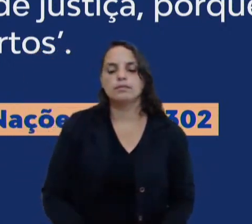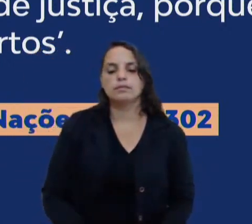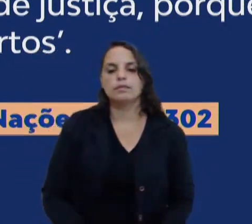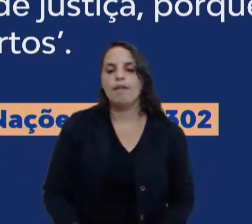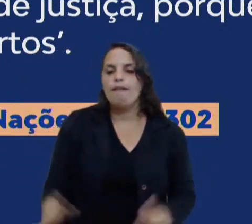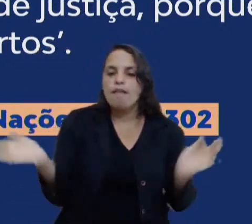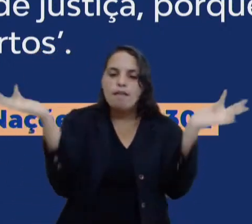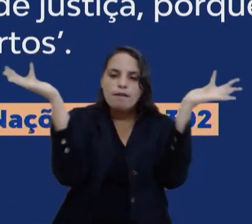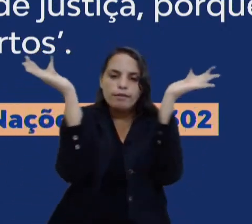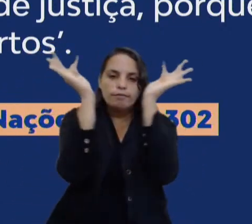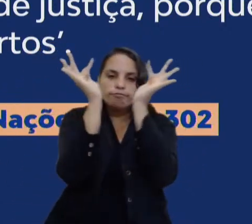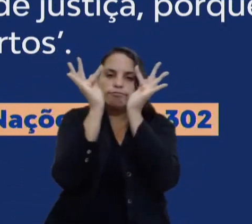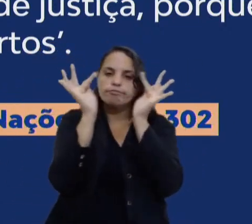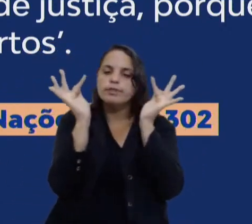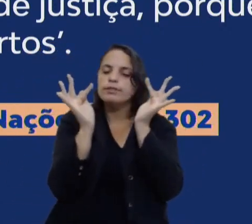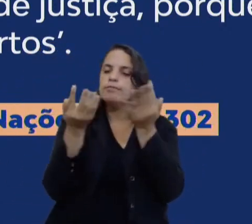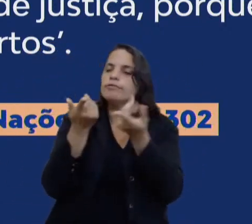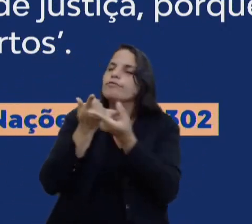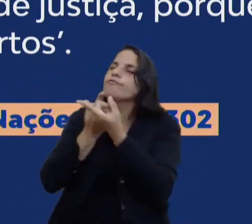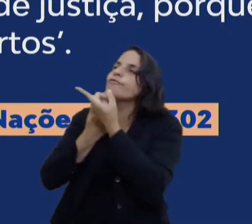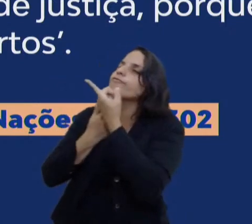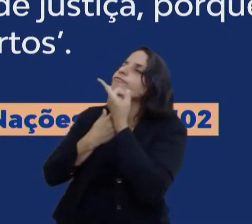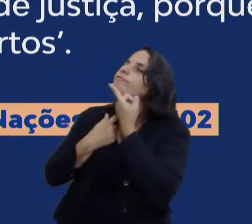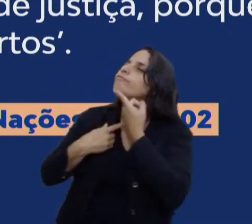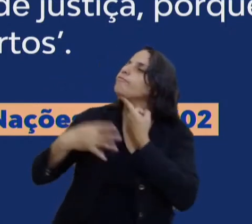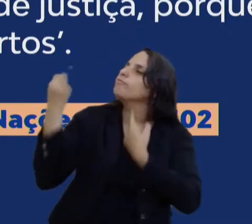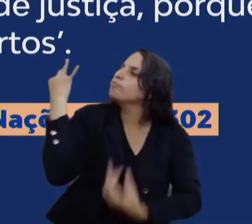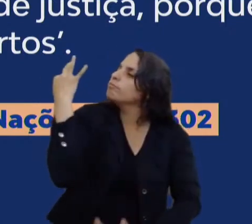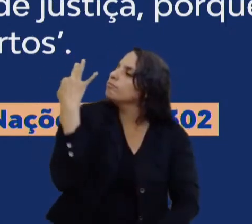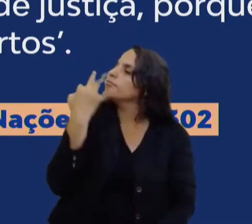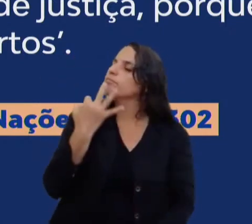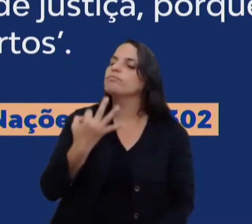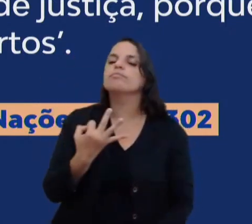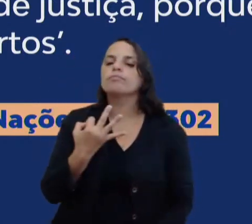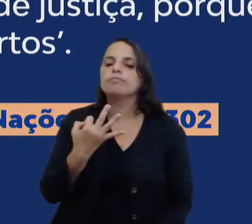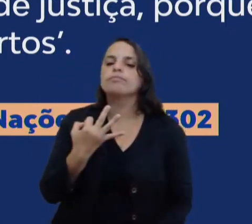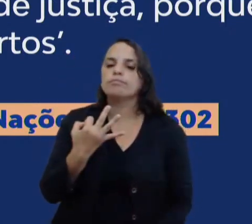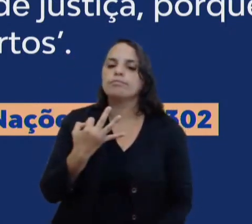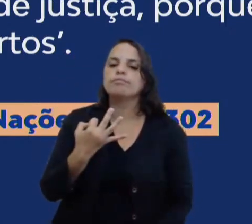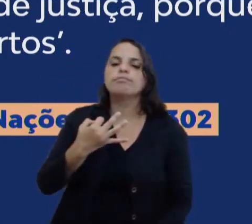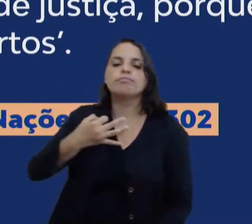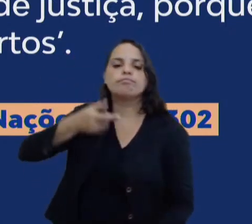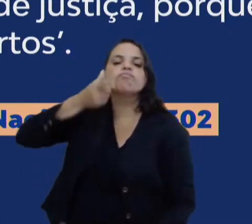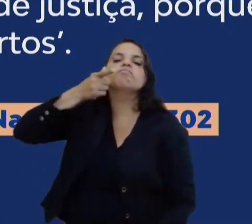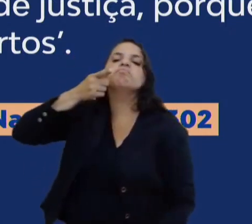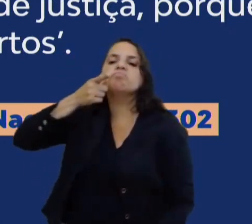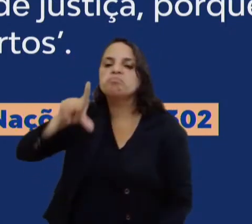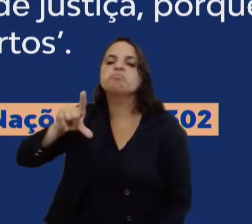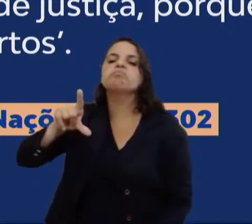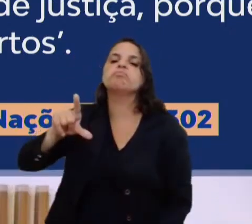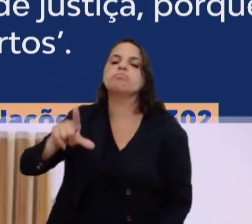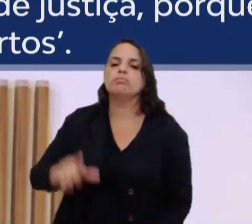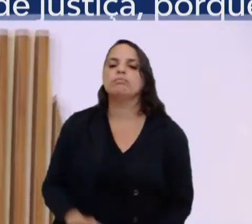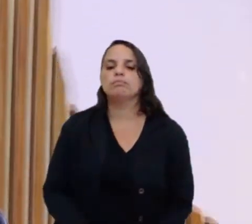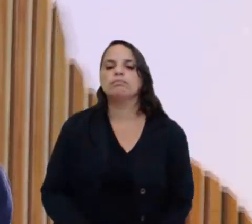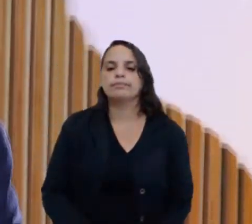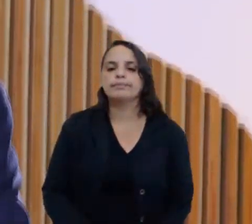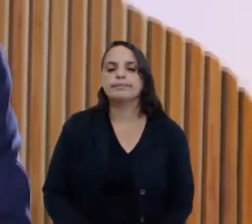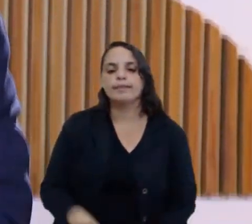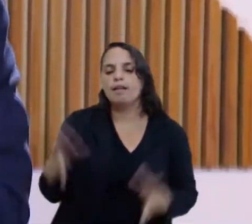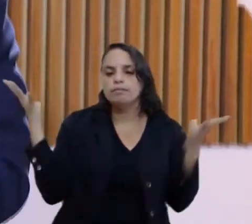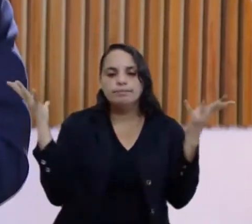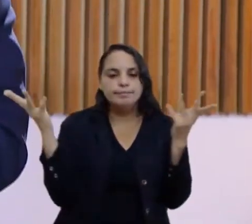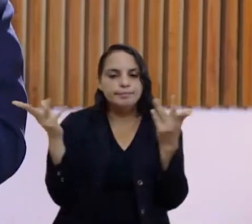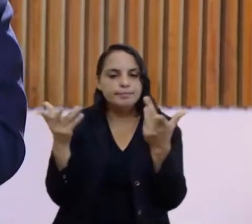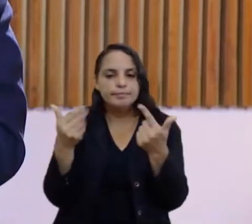Bem-aventurados que têm fome e sede de justiça, porque serão fartos. Irmãos, é maravilhoso isso. Vamos